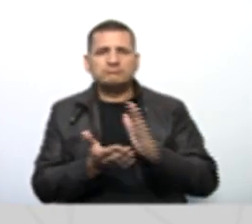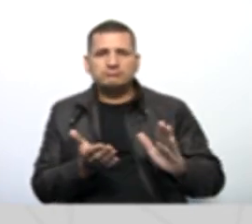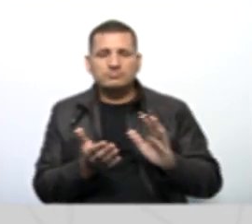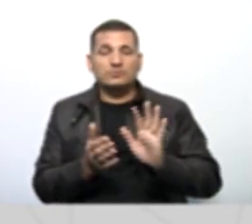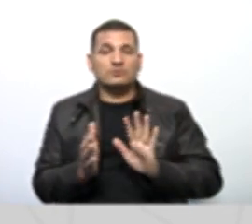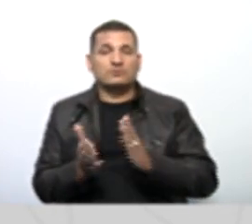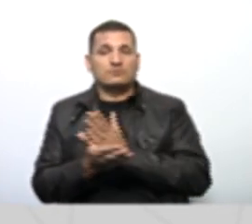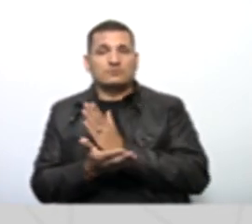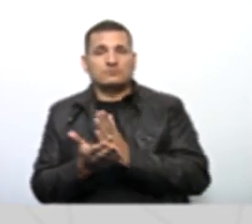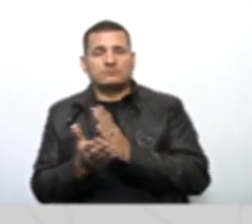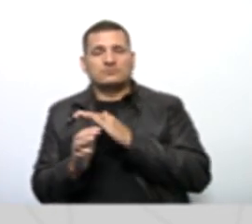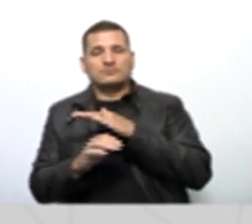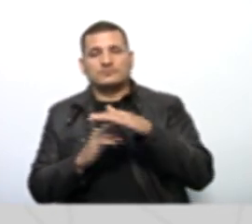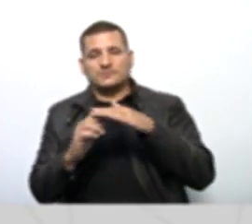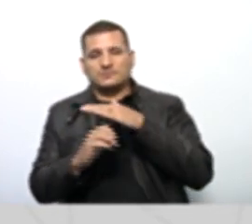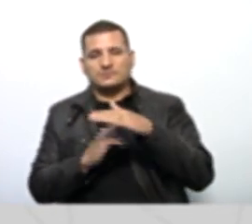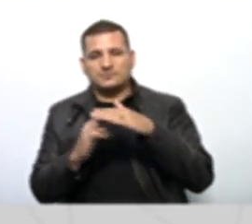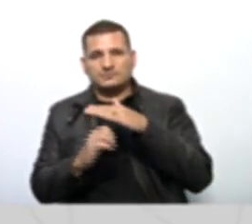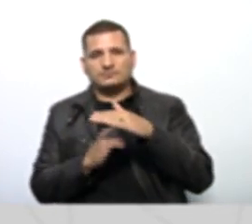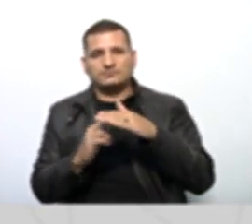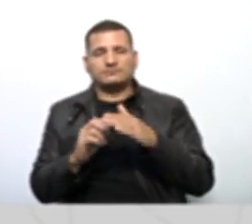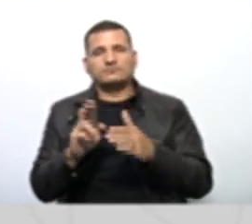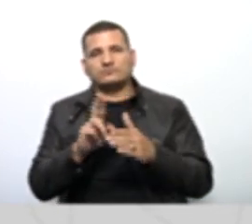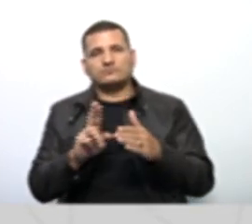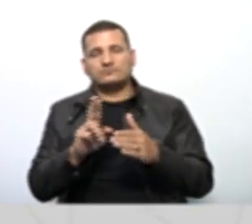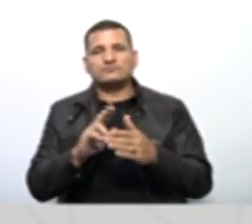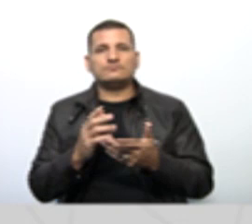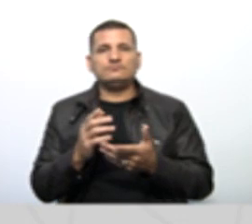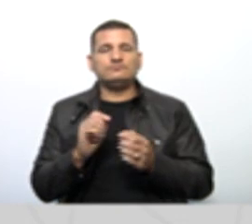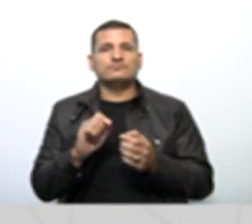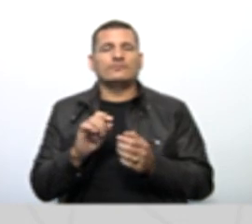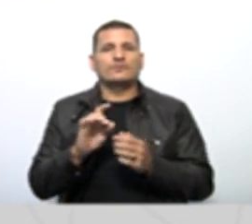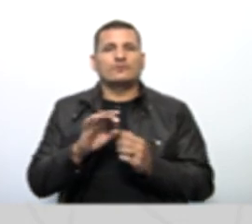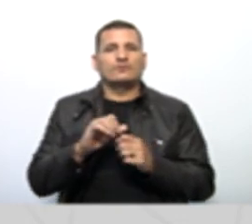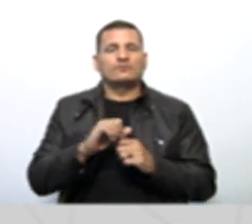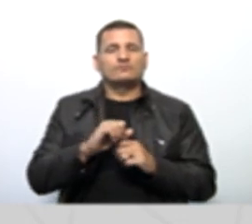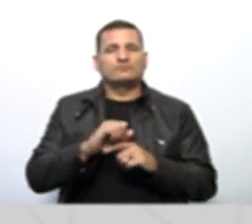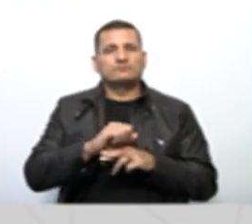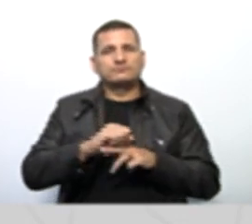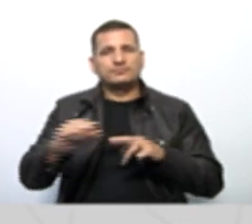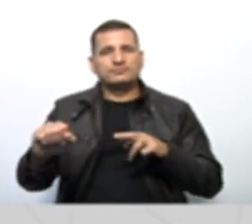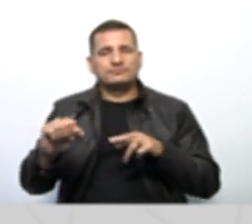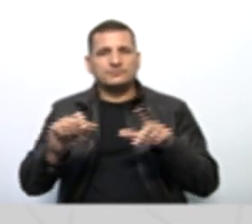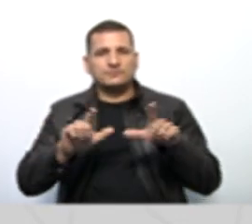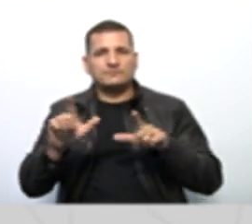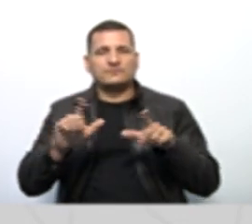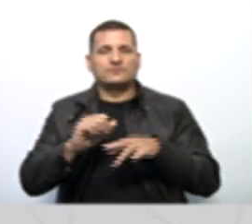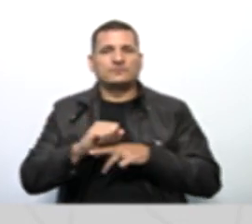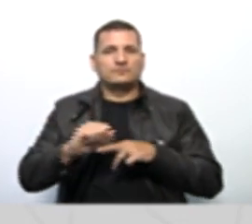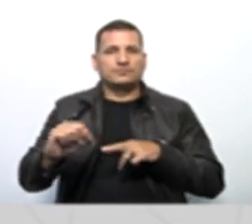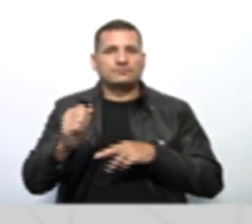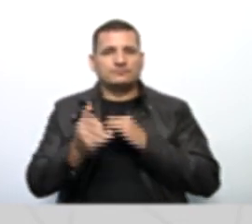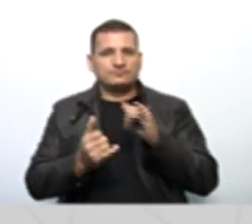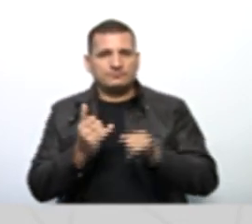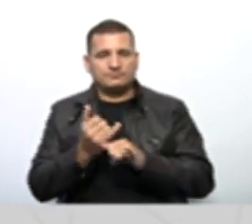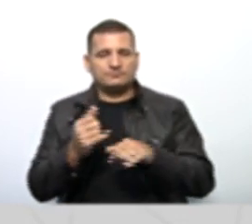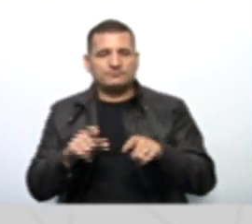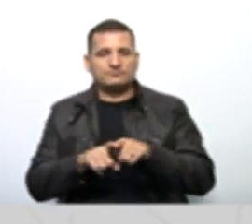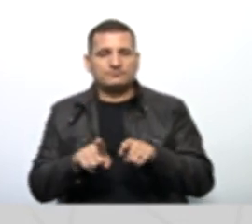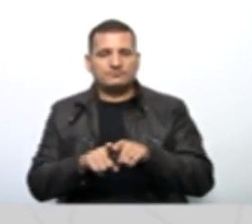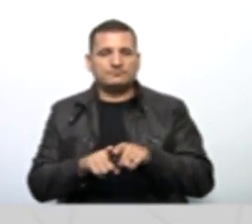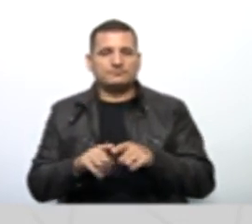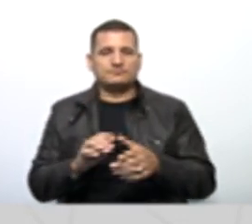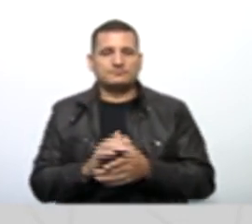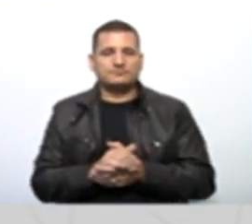de ééé a cabo para poder transmitir sinal de tv e internet também né fazemos que o